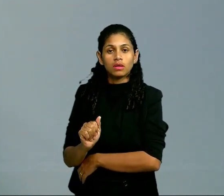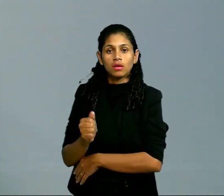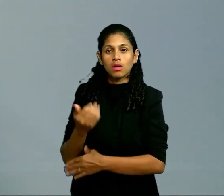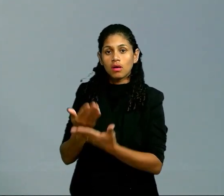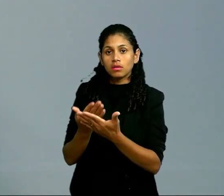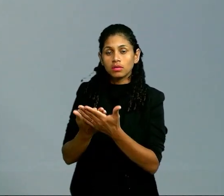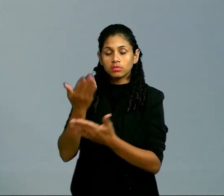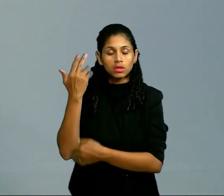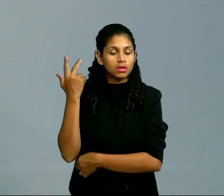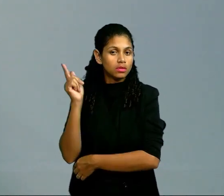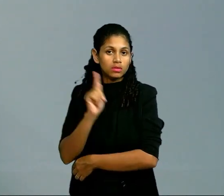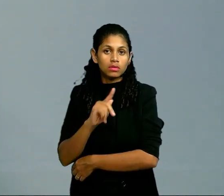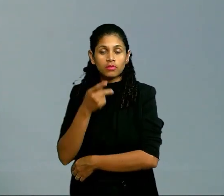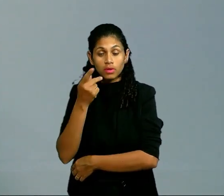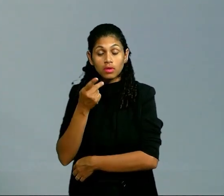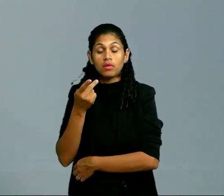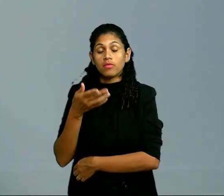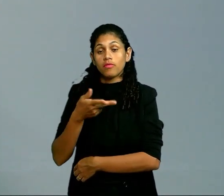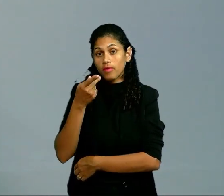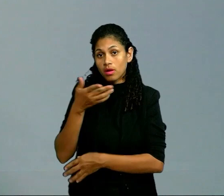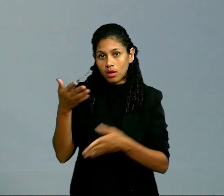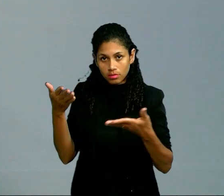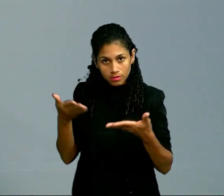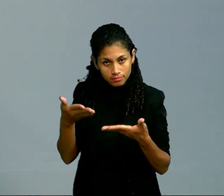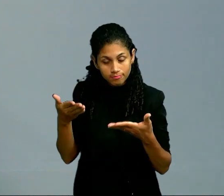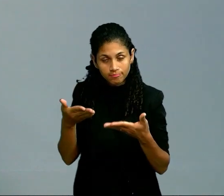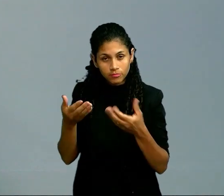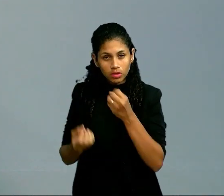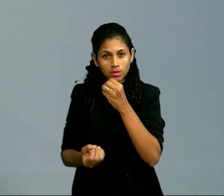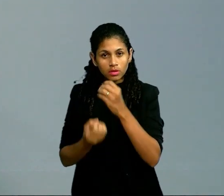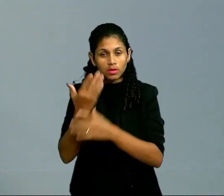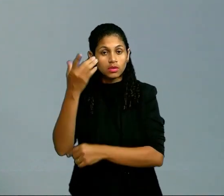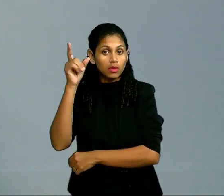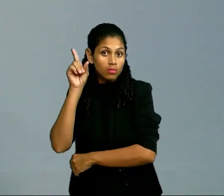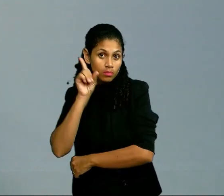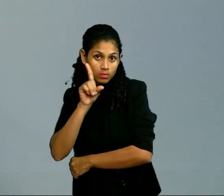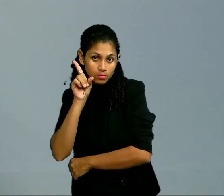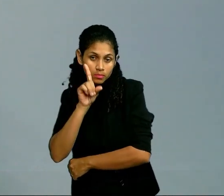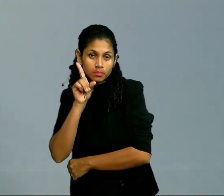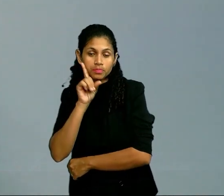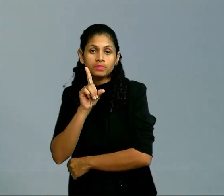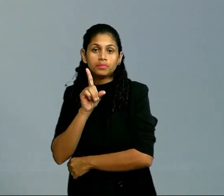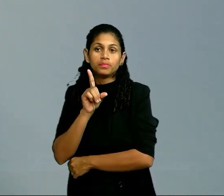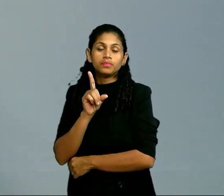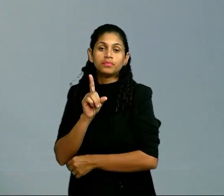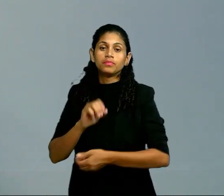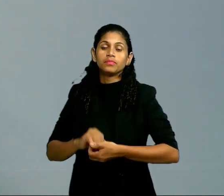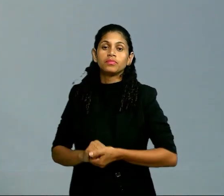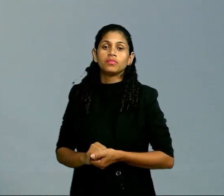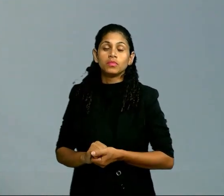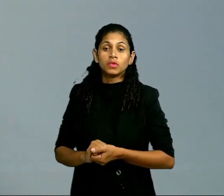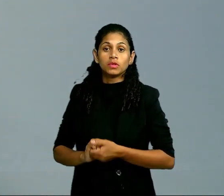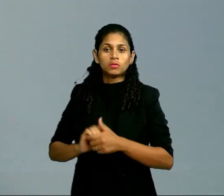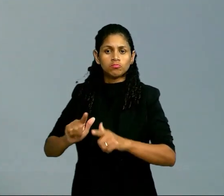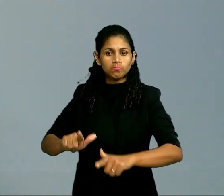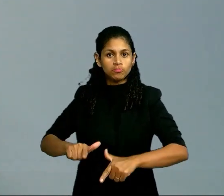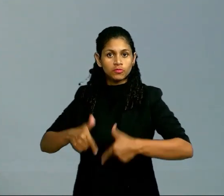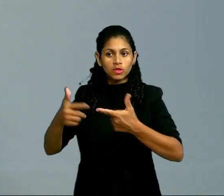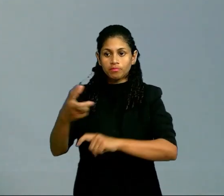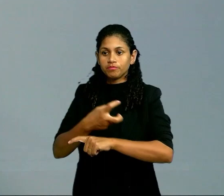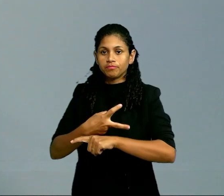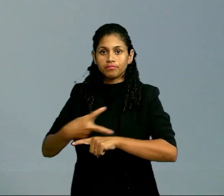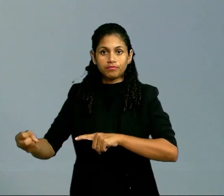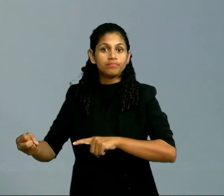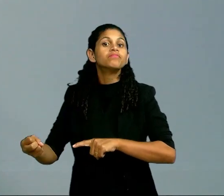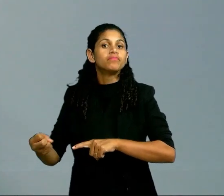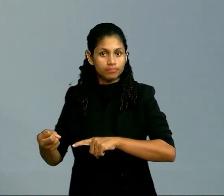A NASA foi uma criação, né, dos Estados Unidos durante essa corrida espacial, como meio de vencer, digamos assim,